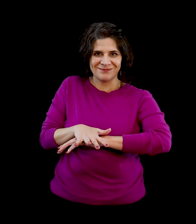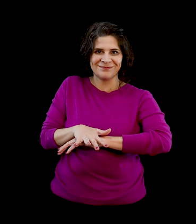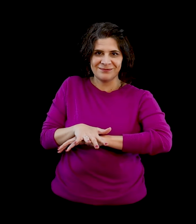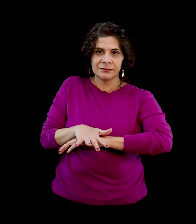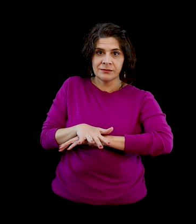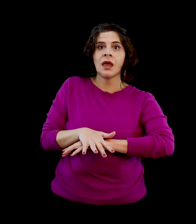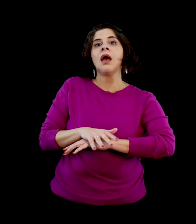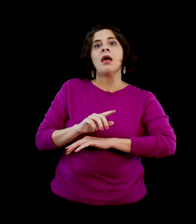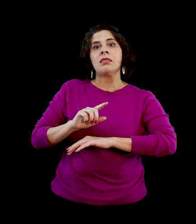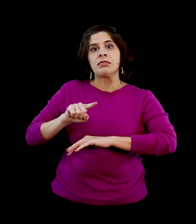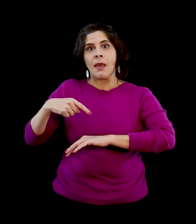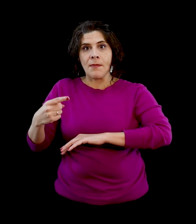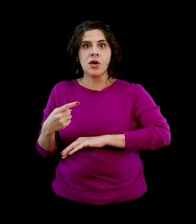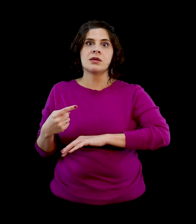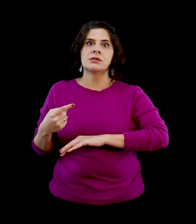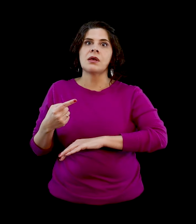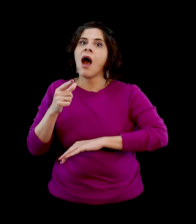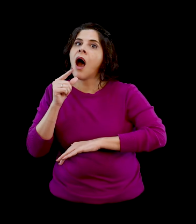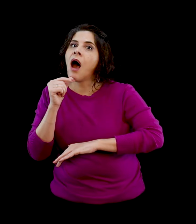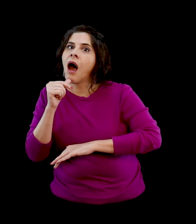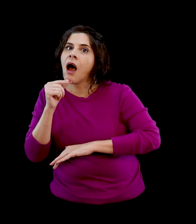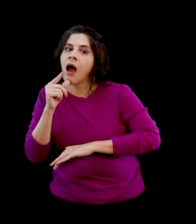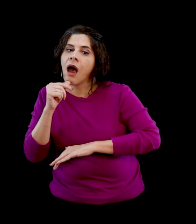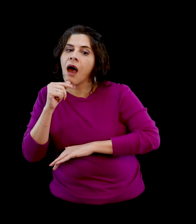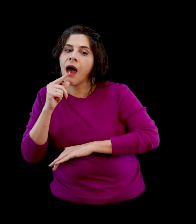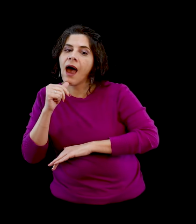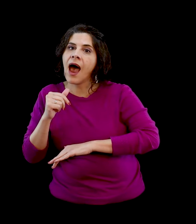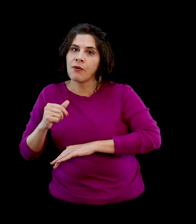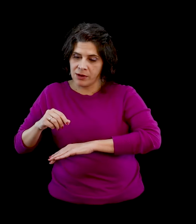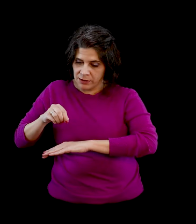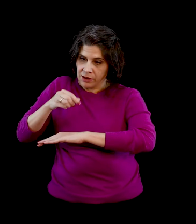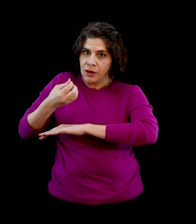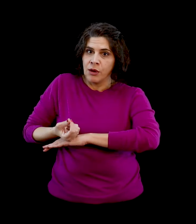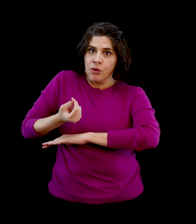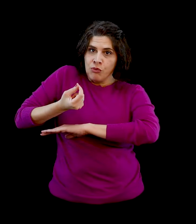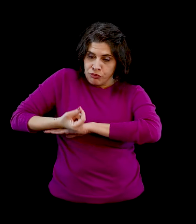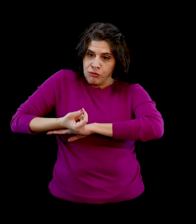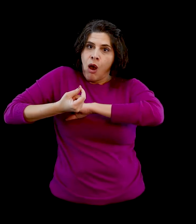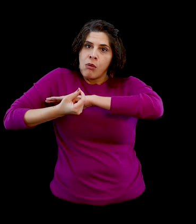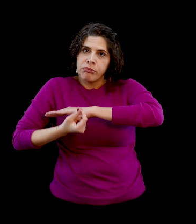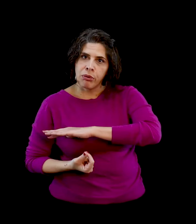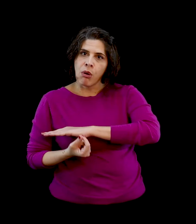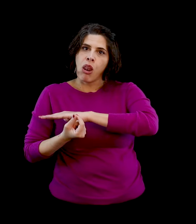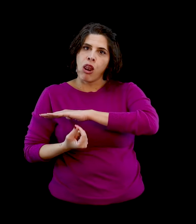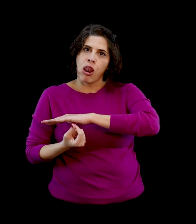rebuliço. Aqui, quando a gota sai de novo da água e tem